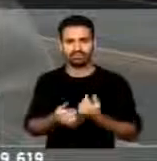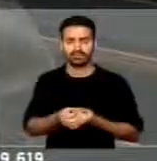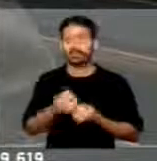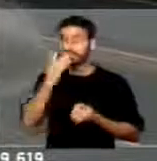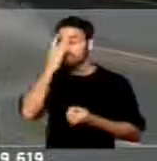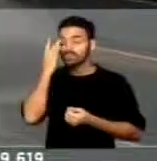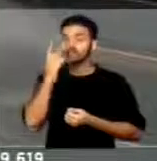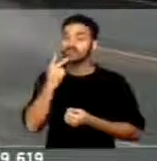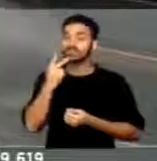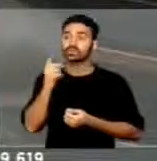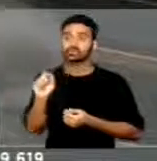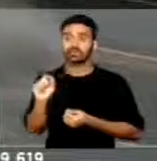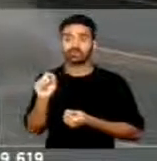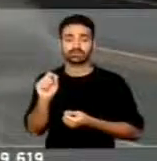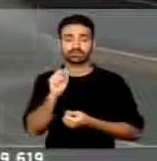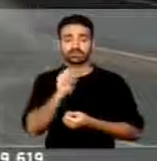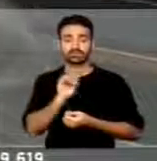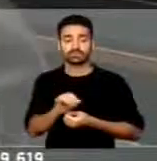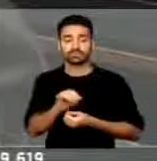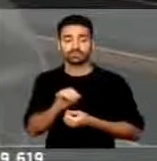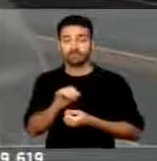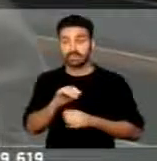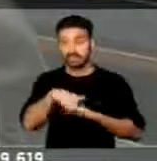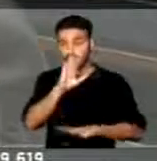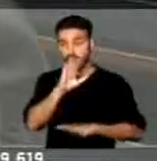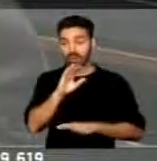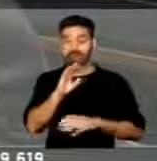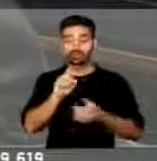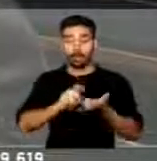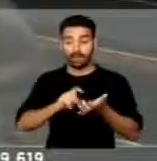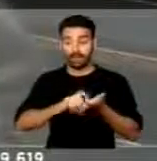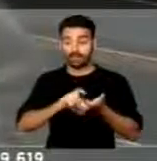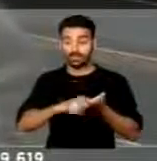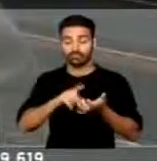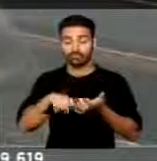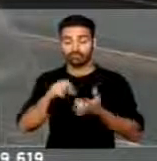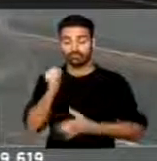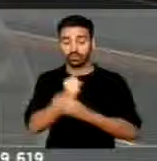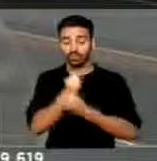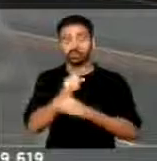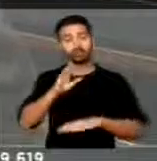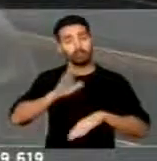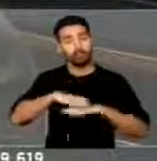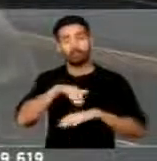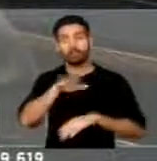aqui. E quanto mais seguro o aplicativo, mais eles ganham dinheiro.